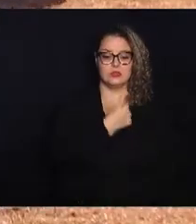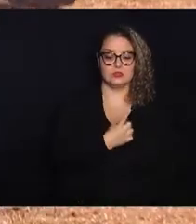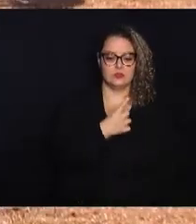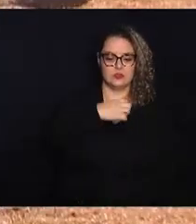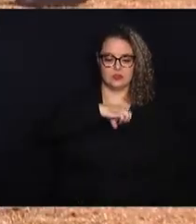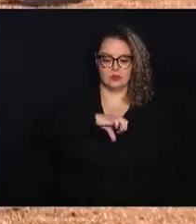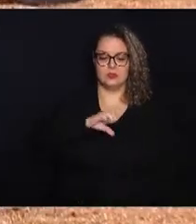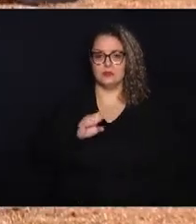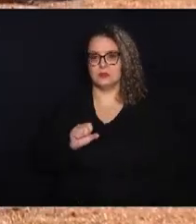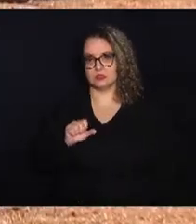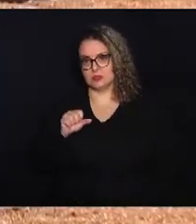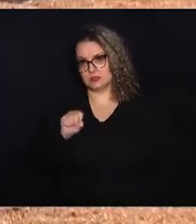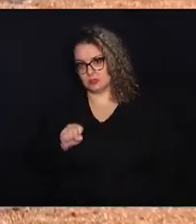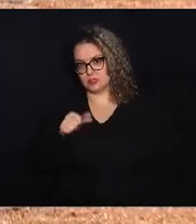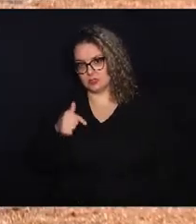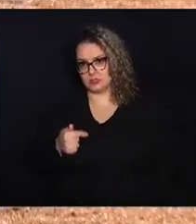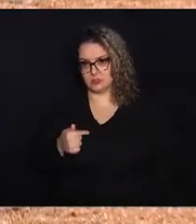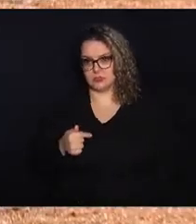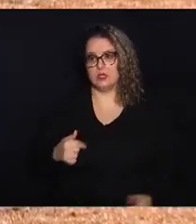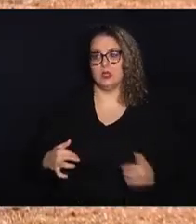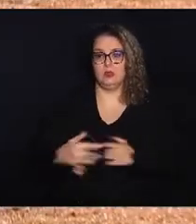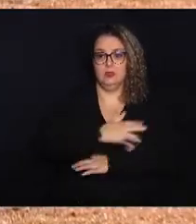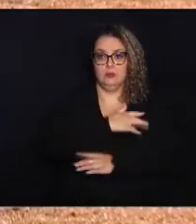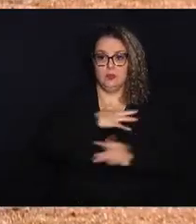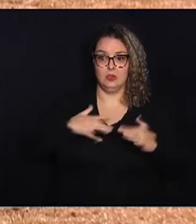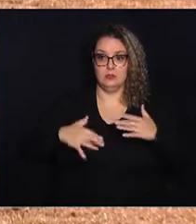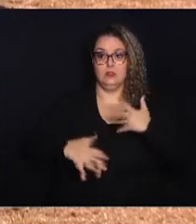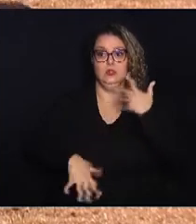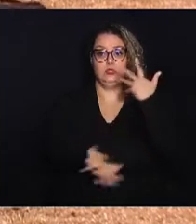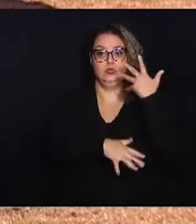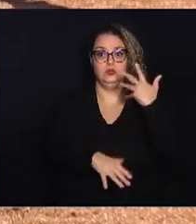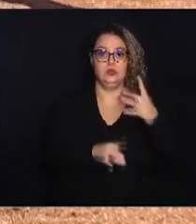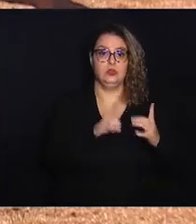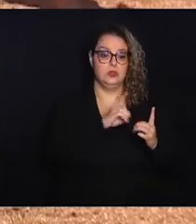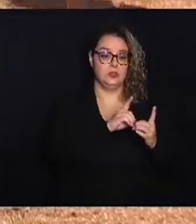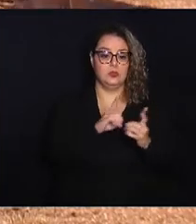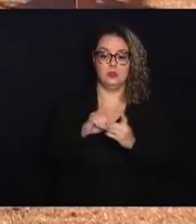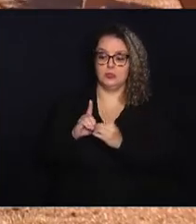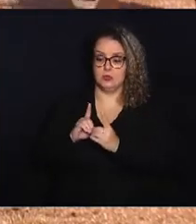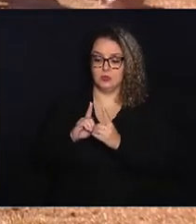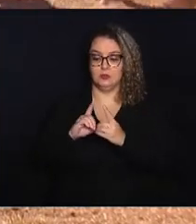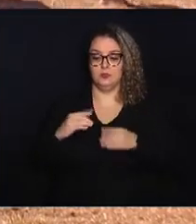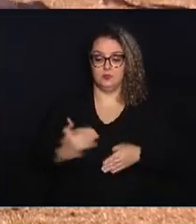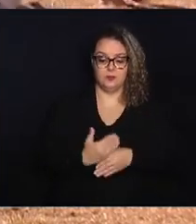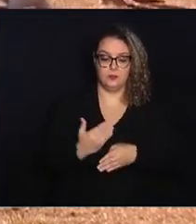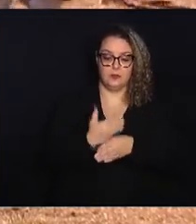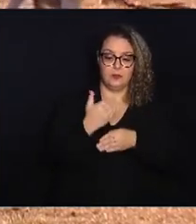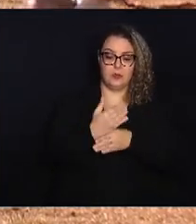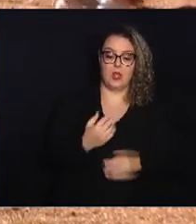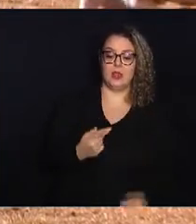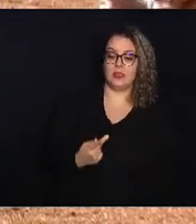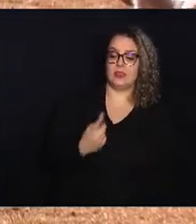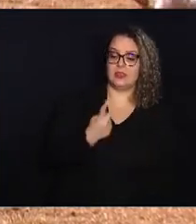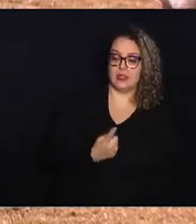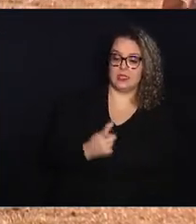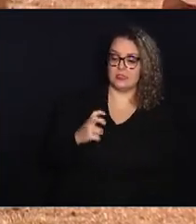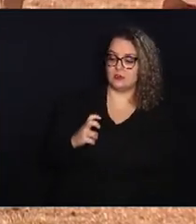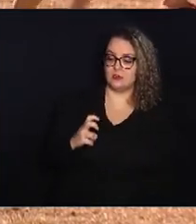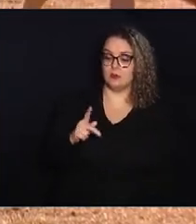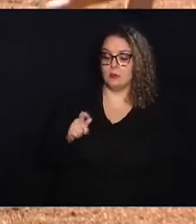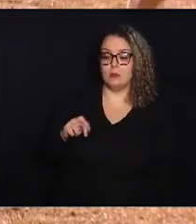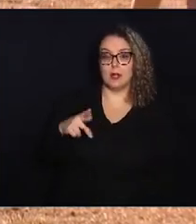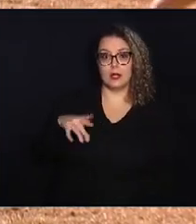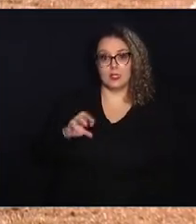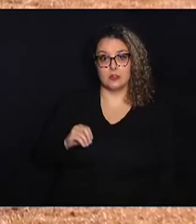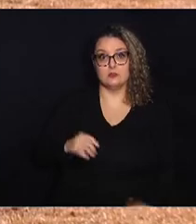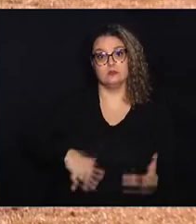A urbanização da praça também foi contemplada com a construção do 15º Parcão aqui na cidade de Campinas.